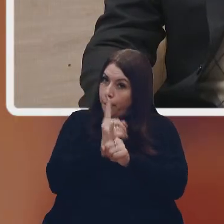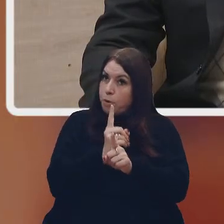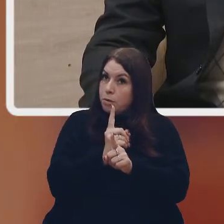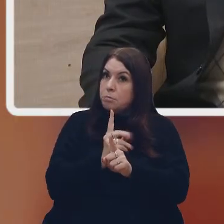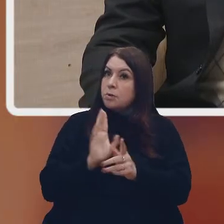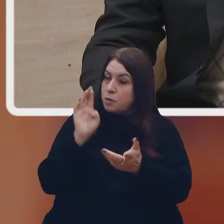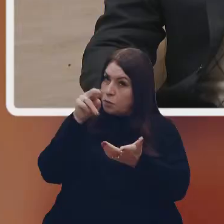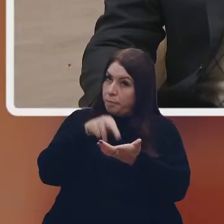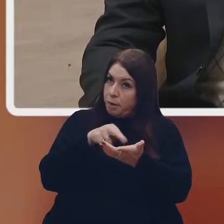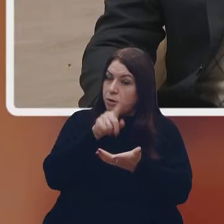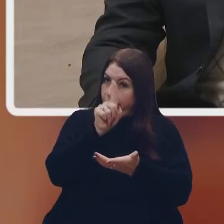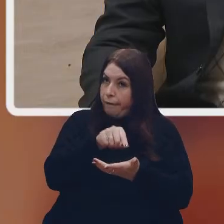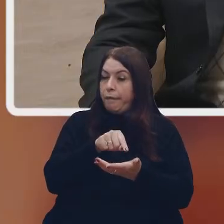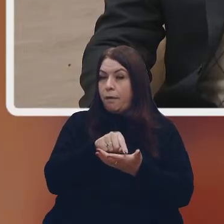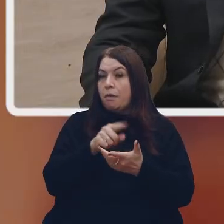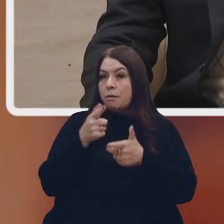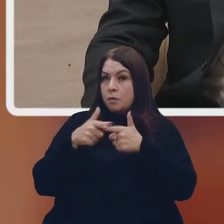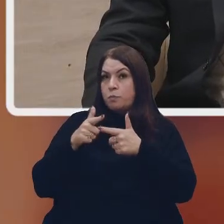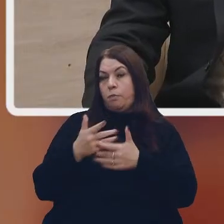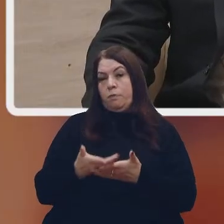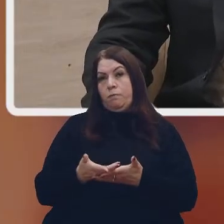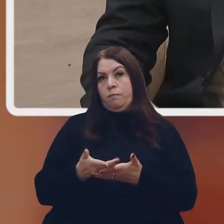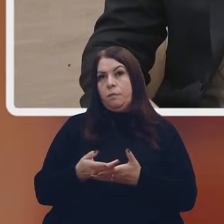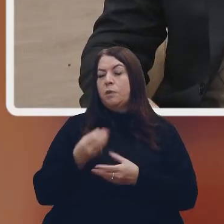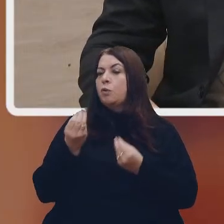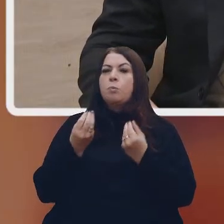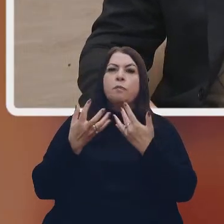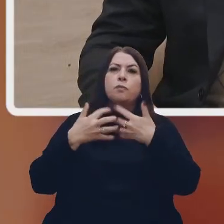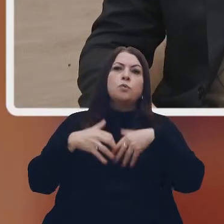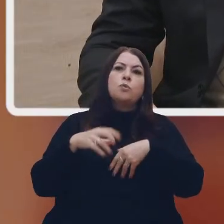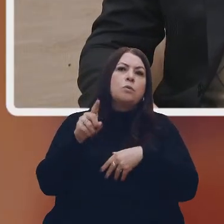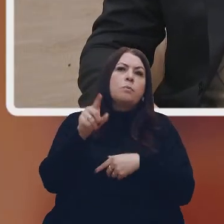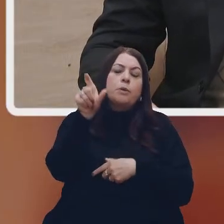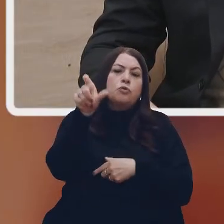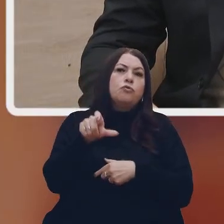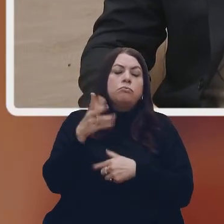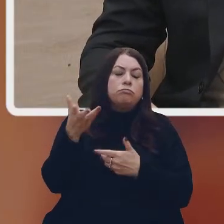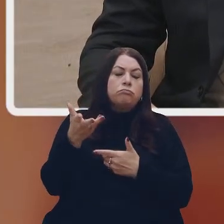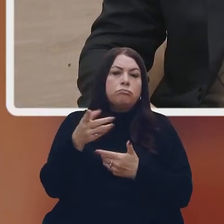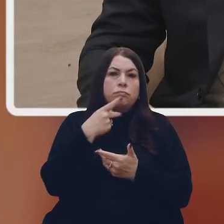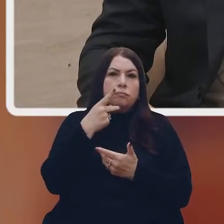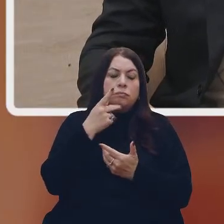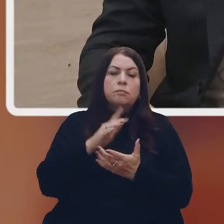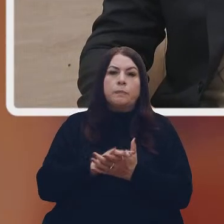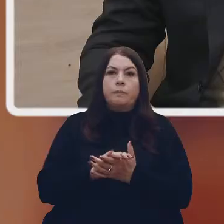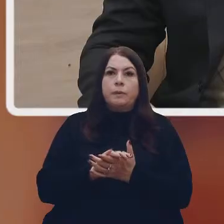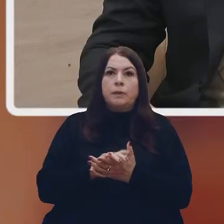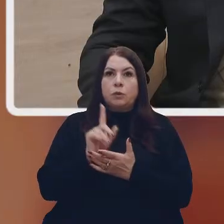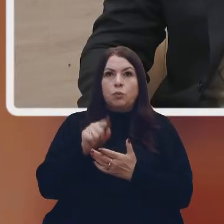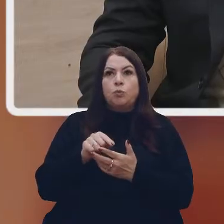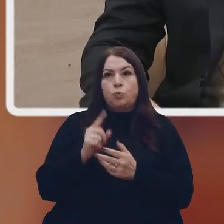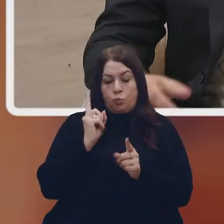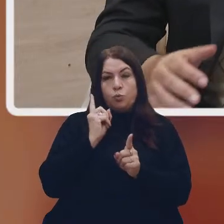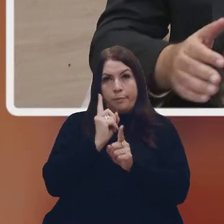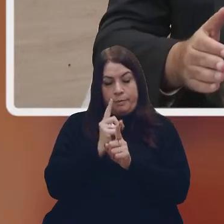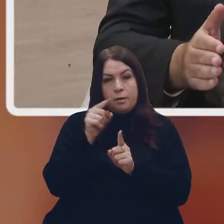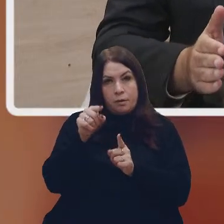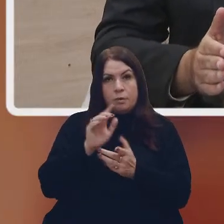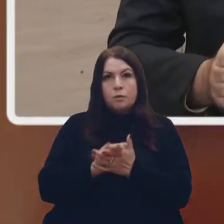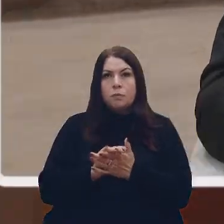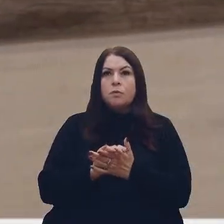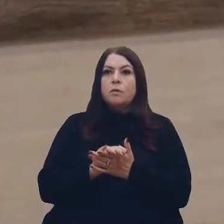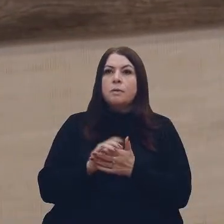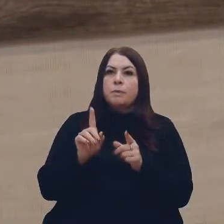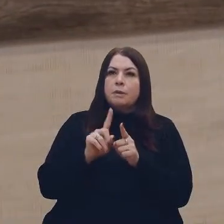se realmente é esse o problema, né? Como é que funcionou no teu caso? Nós já citamos aqui que tu és diagnosticado.